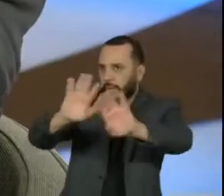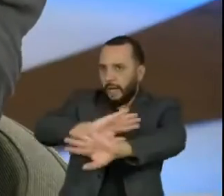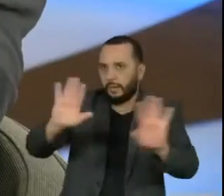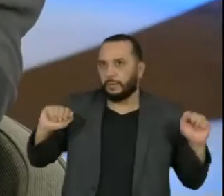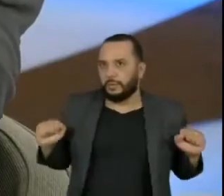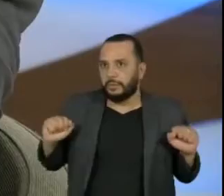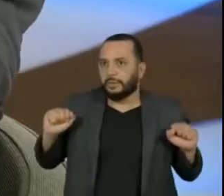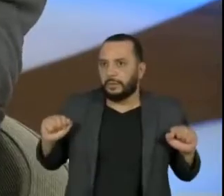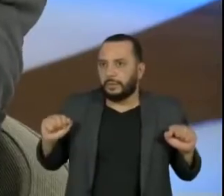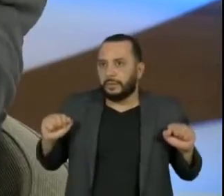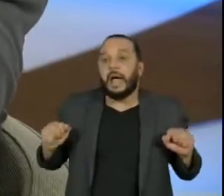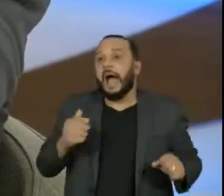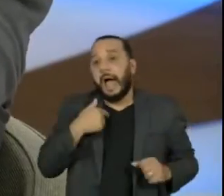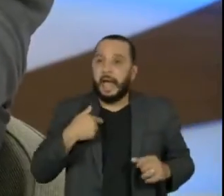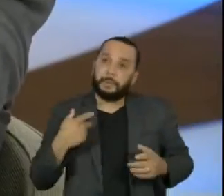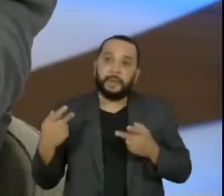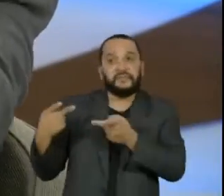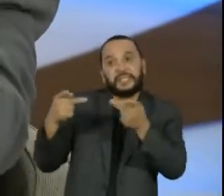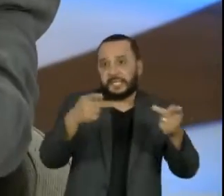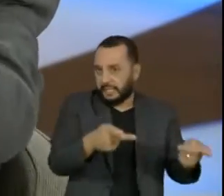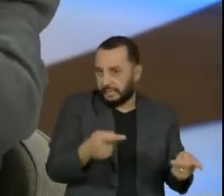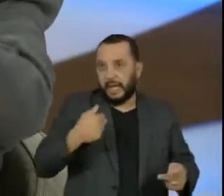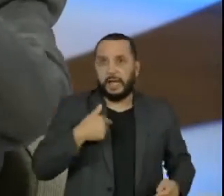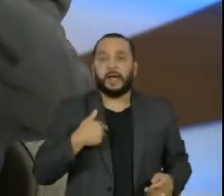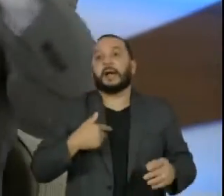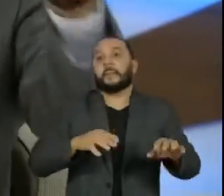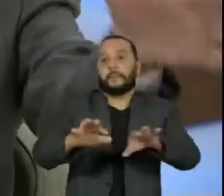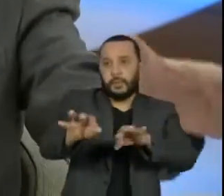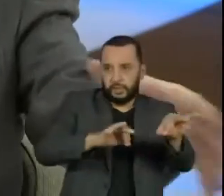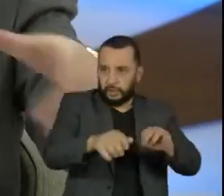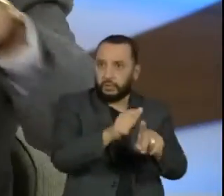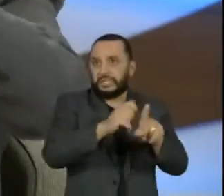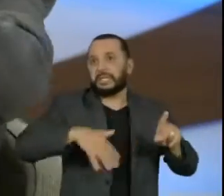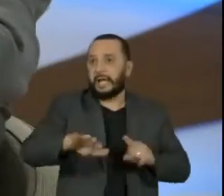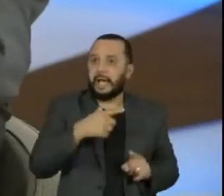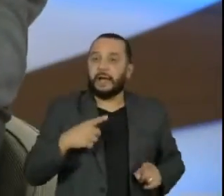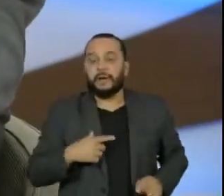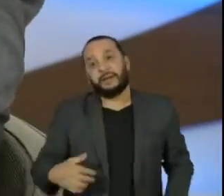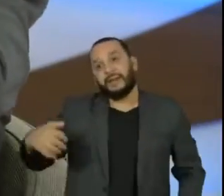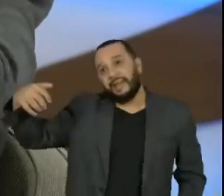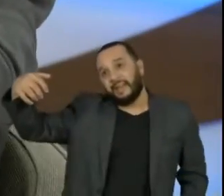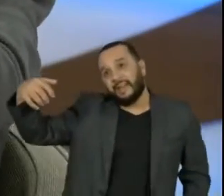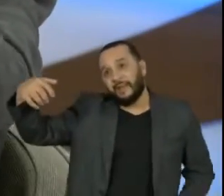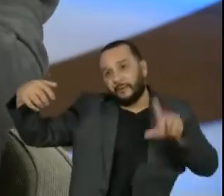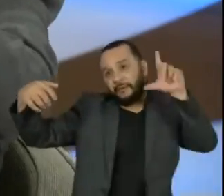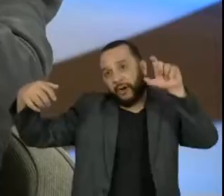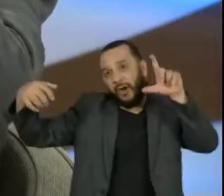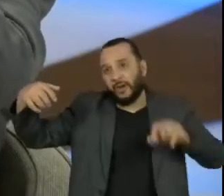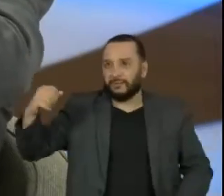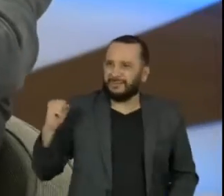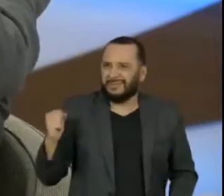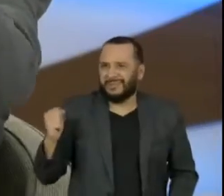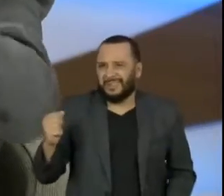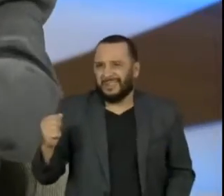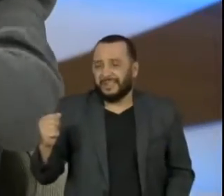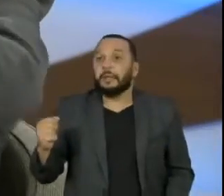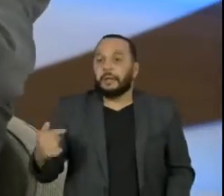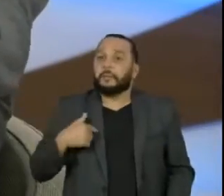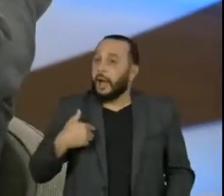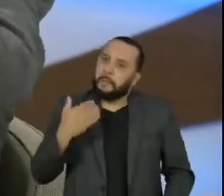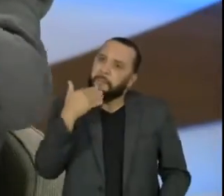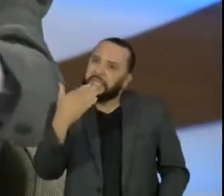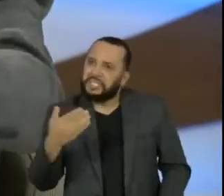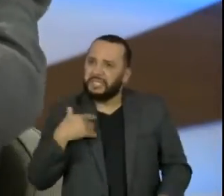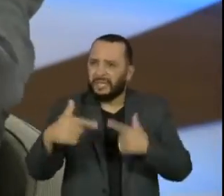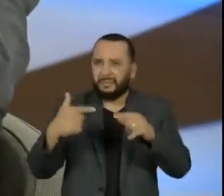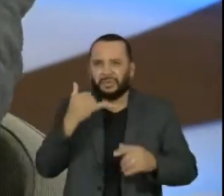quero. Se for para me chamar para visita, para negócio social, para pousar de política, para fazer não sei o quê, para pedir cargo,